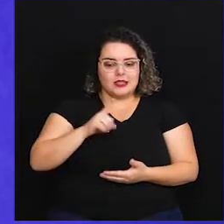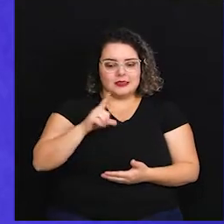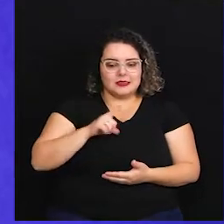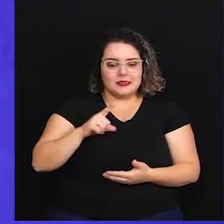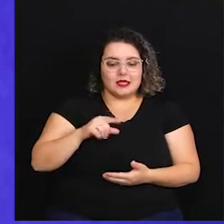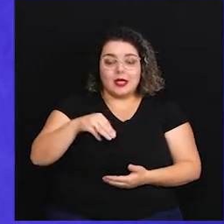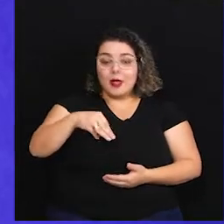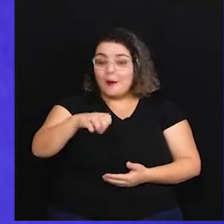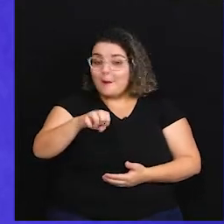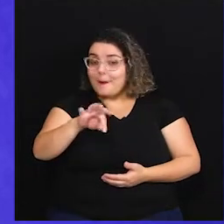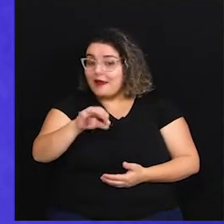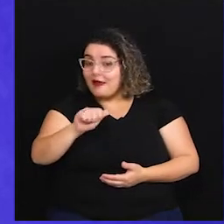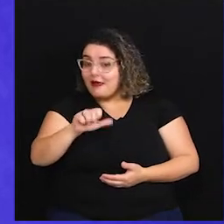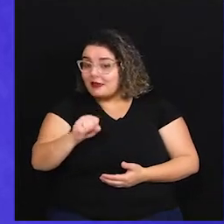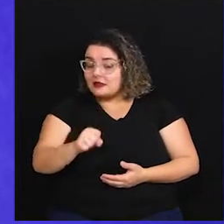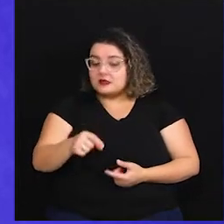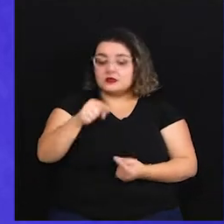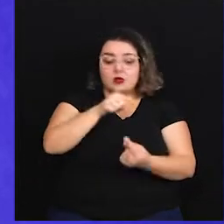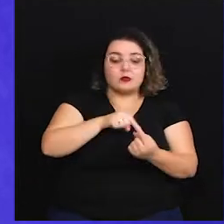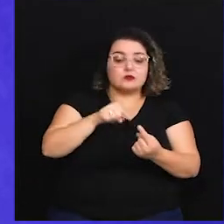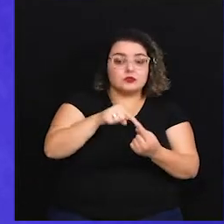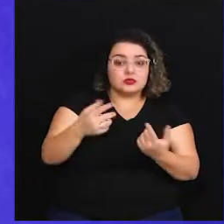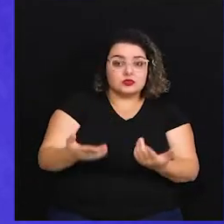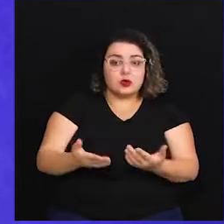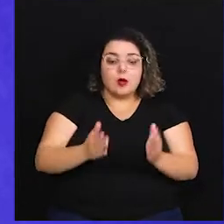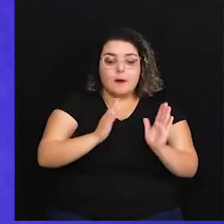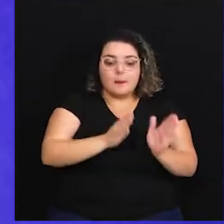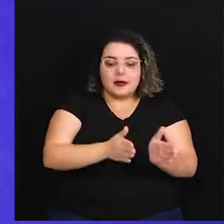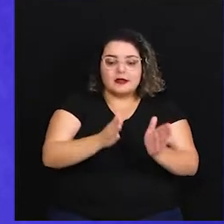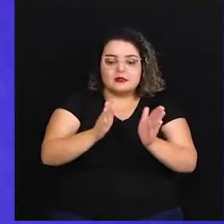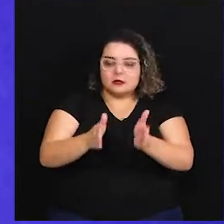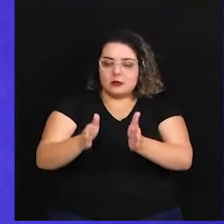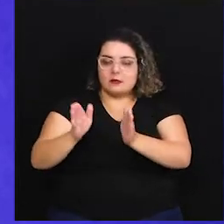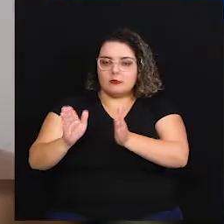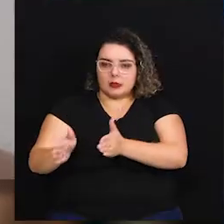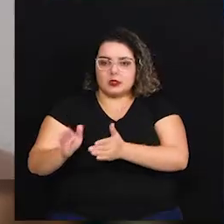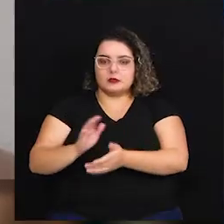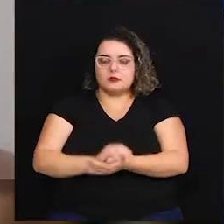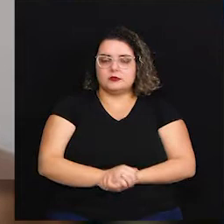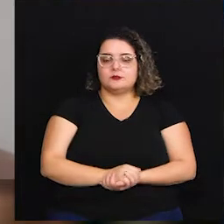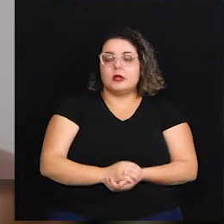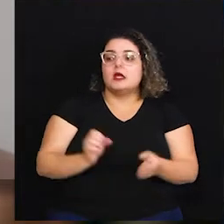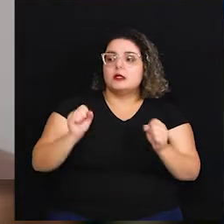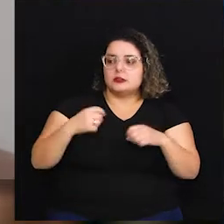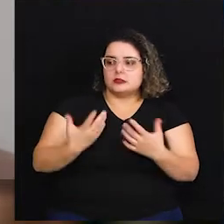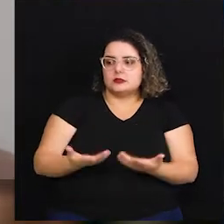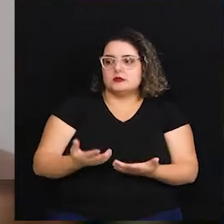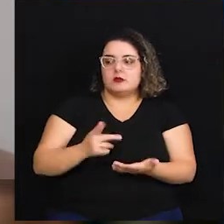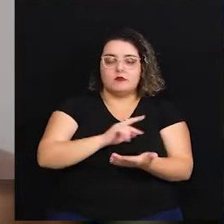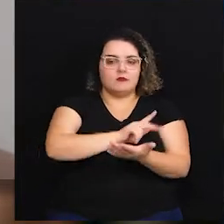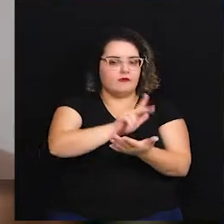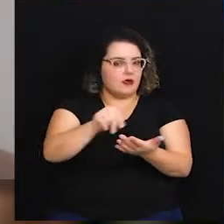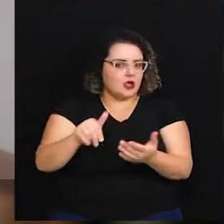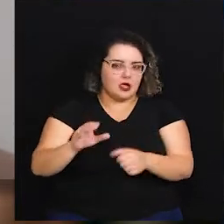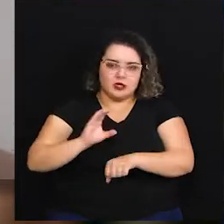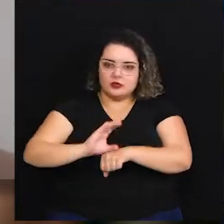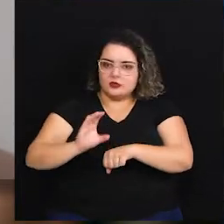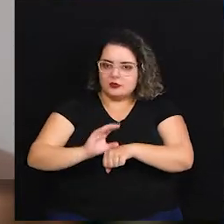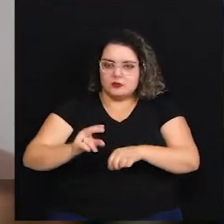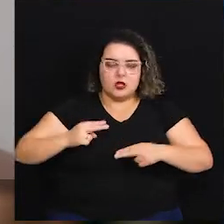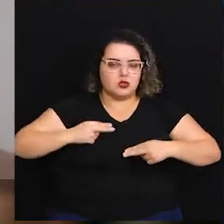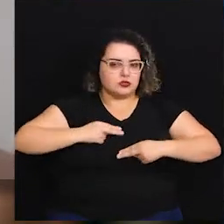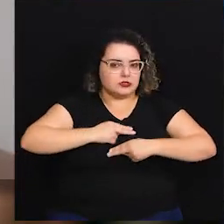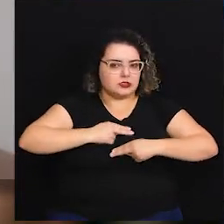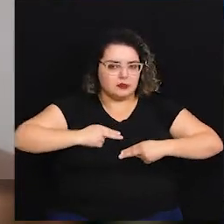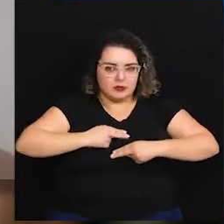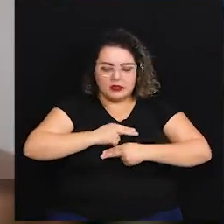trace metas e, como você disse lá atrás, passo a passo? Sim, eu fiz vários cursos pelo